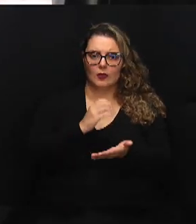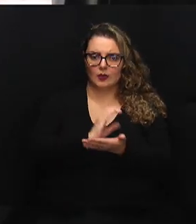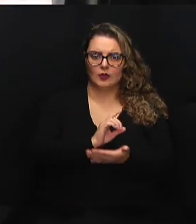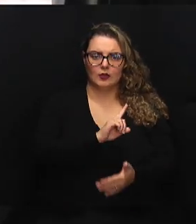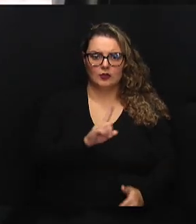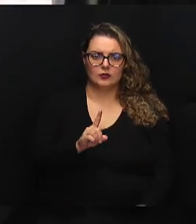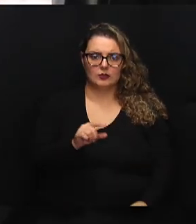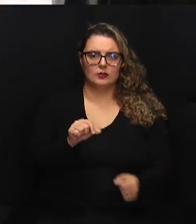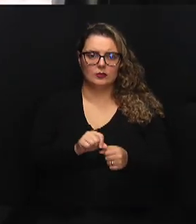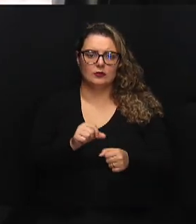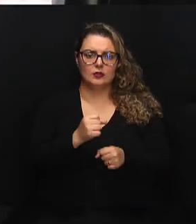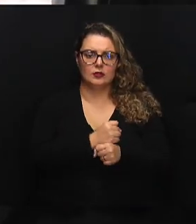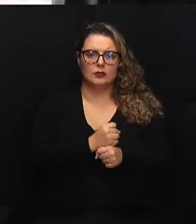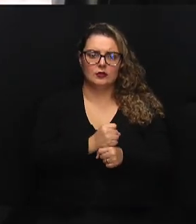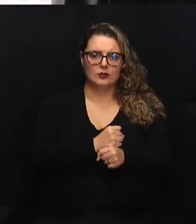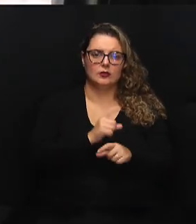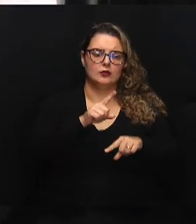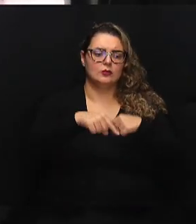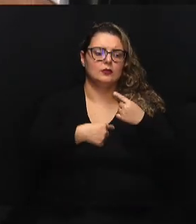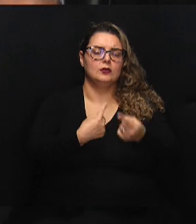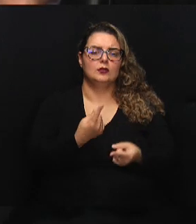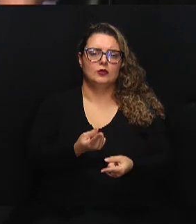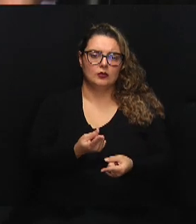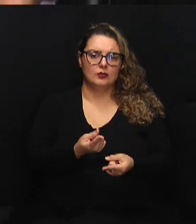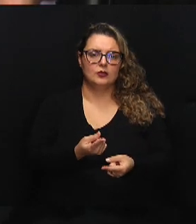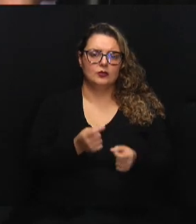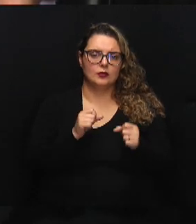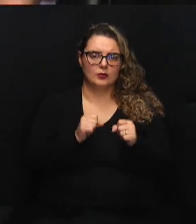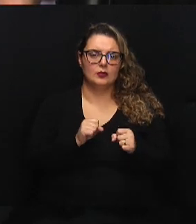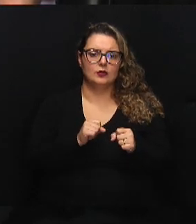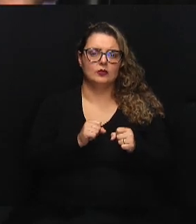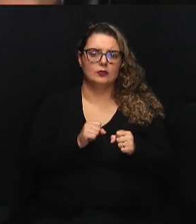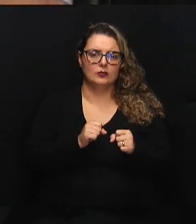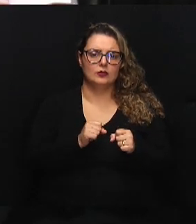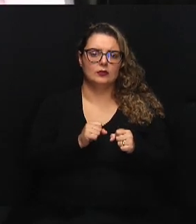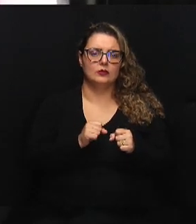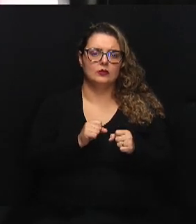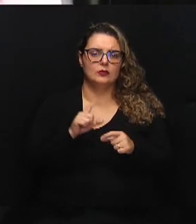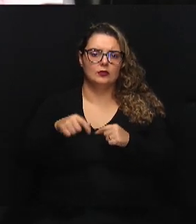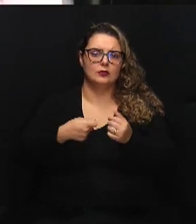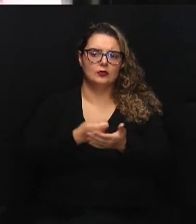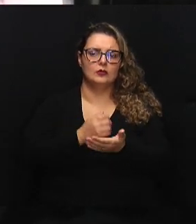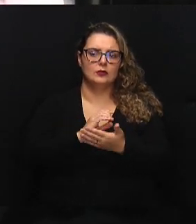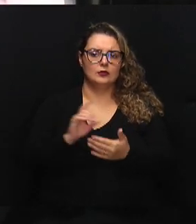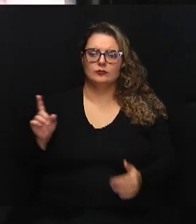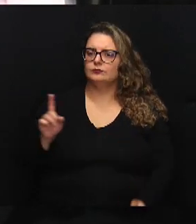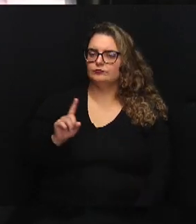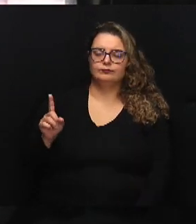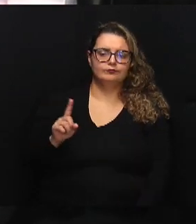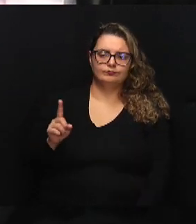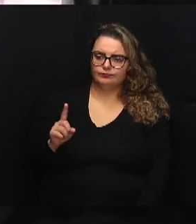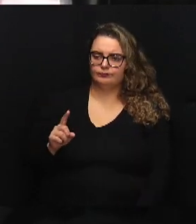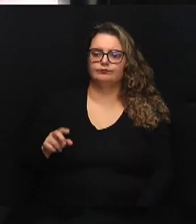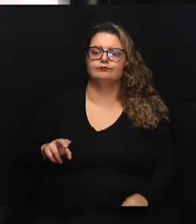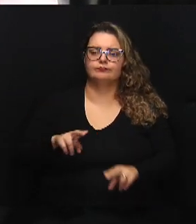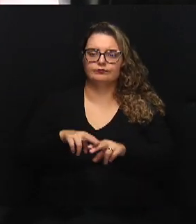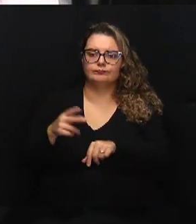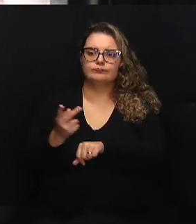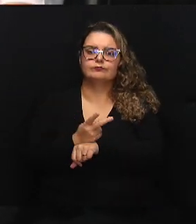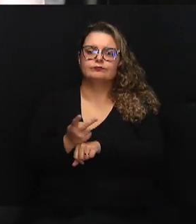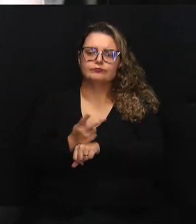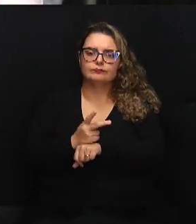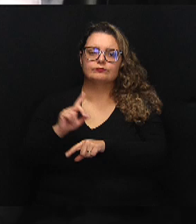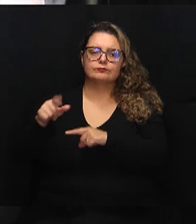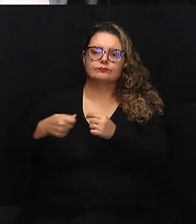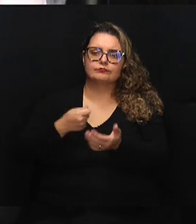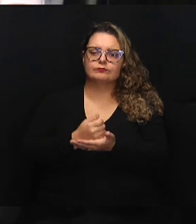realizada naquele ano, no ano seguinte você pode fazer a mesma emenda? Não, é por isso que eu corro atrás das minhas emendas,